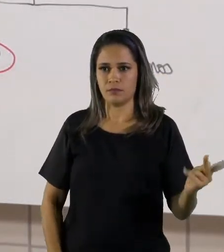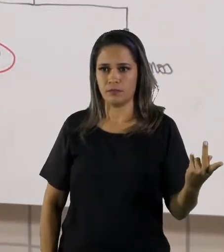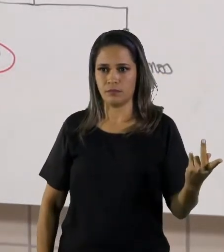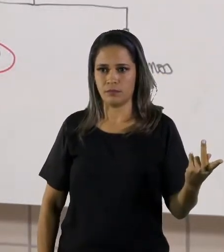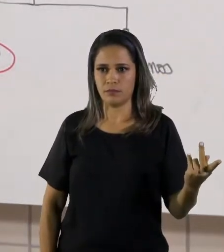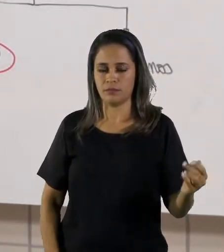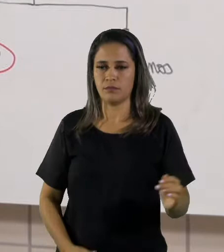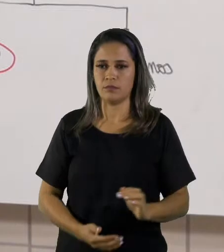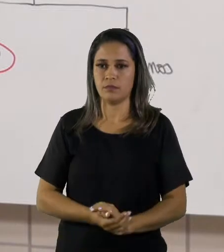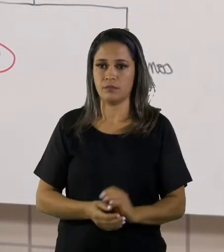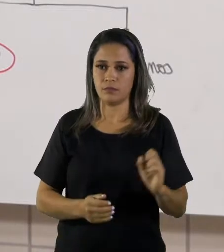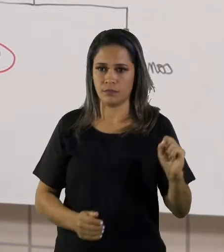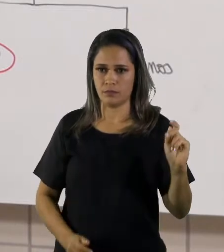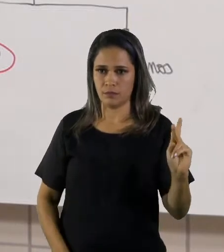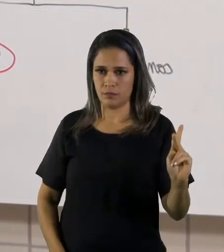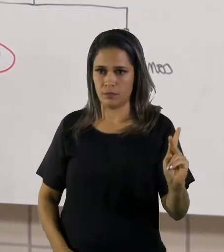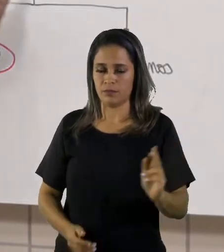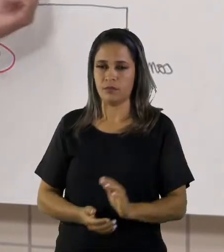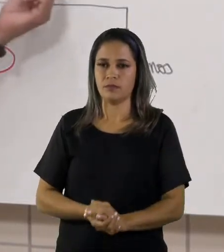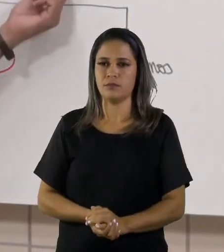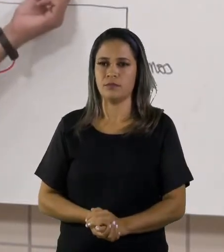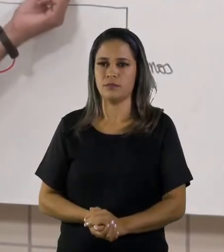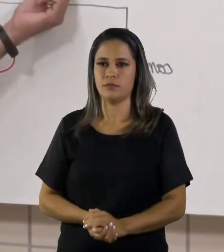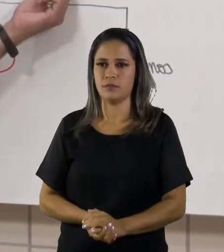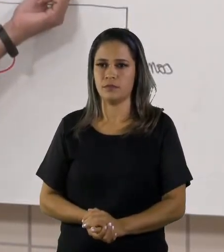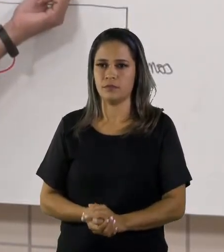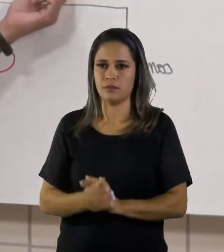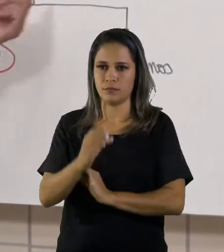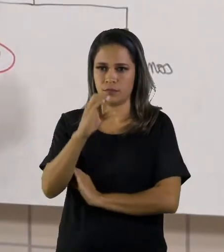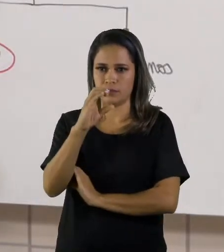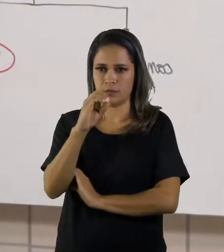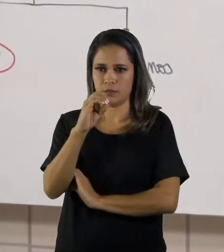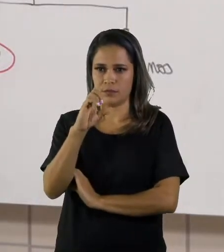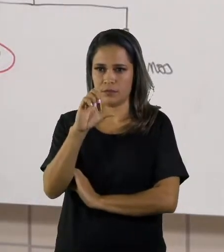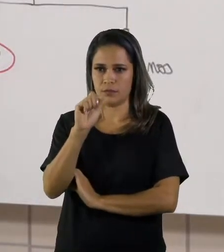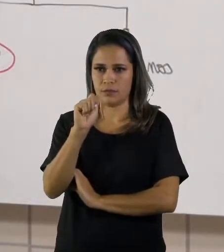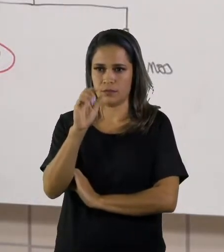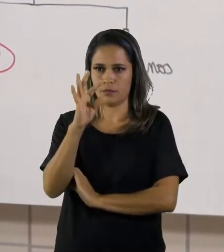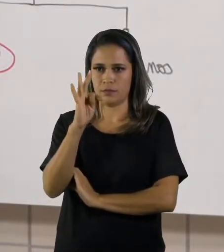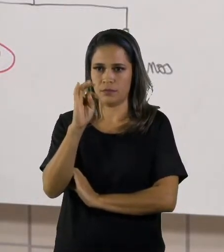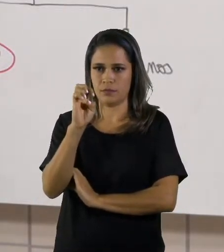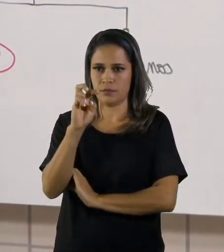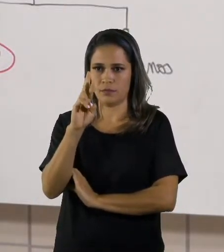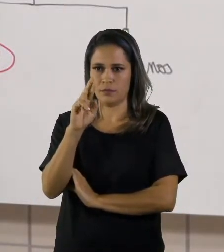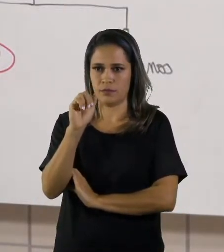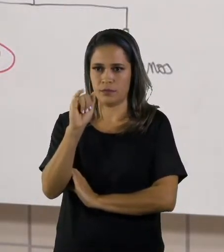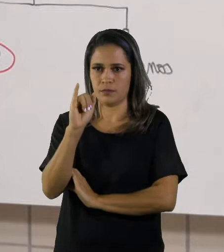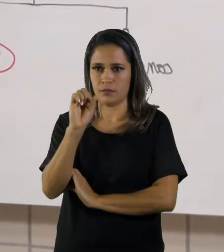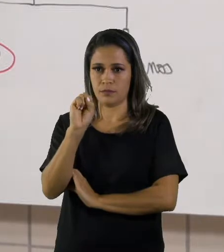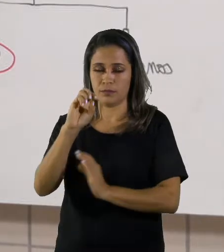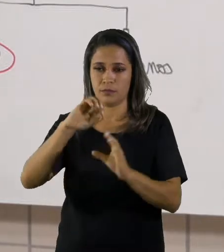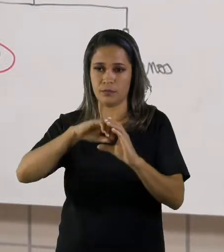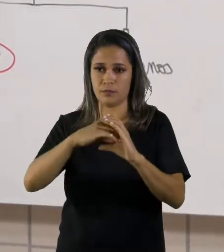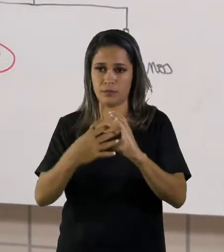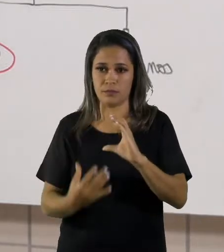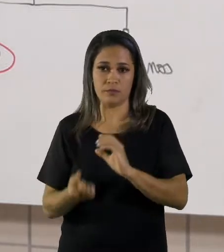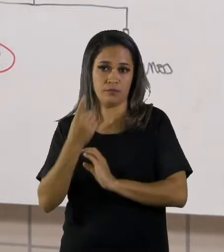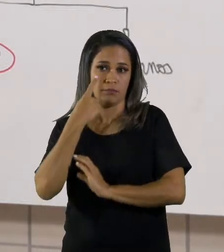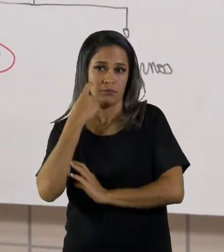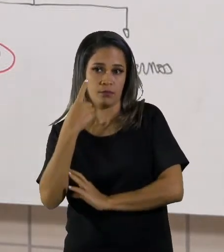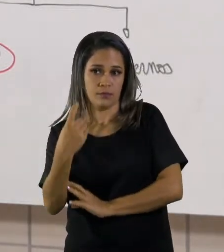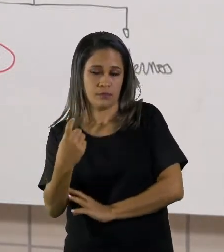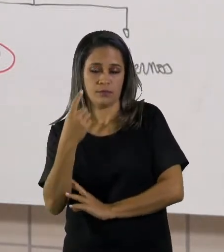H, ok? Aí, os ângulos colaterais, ele tem uma característica interessante. Observa